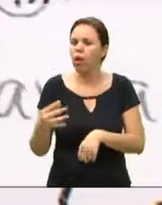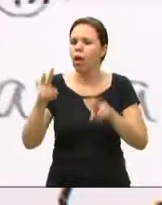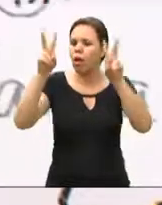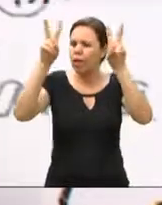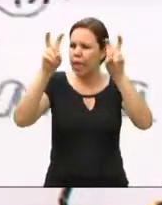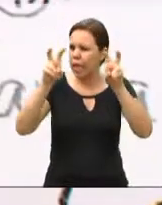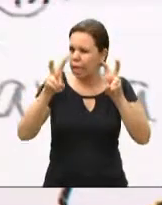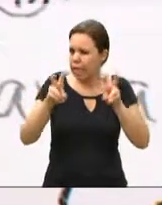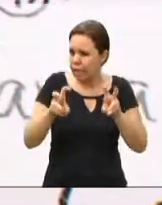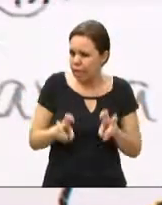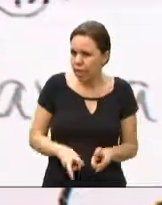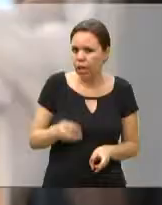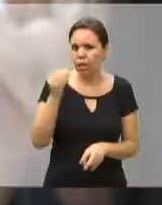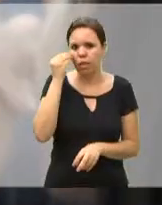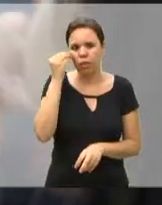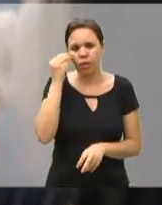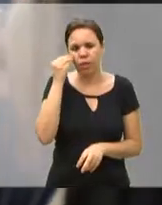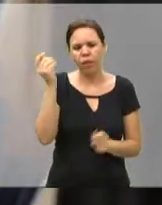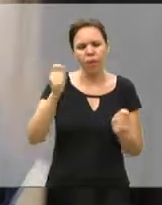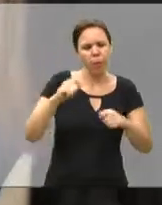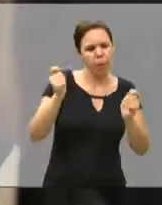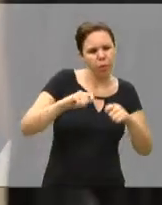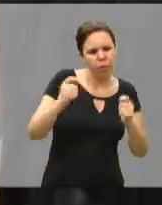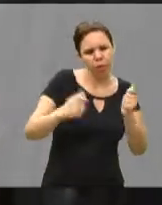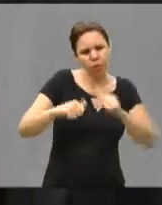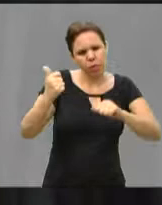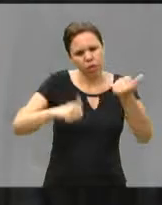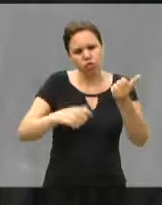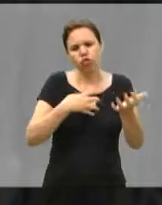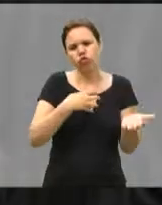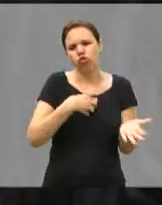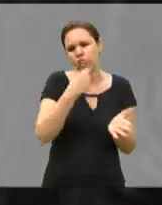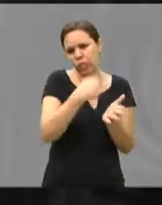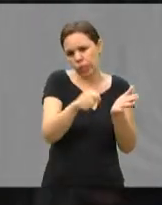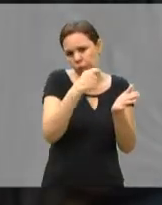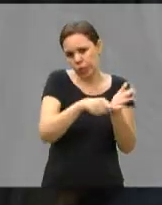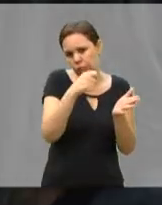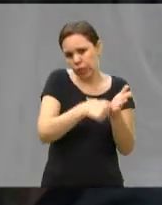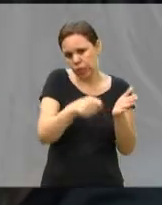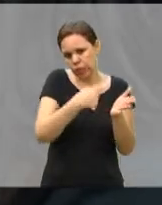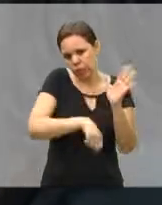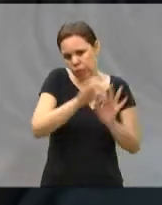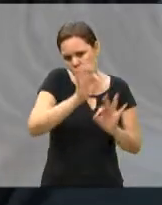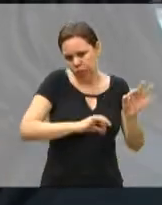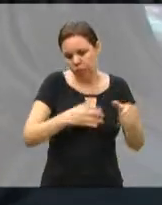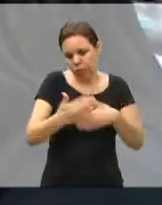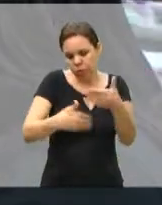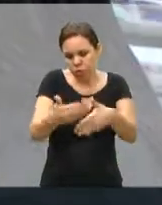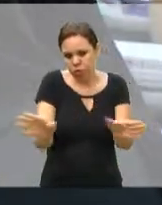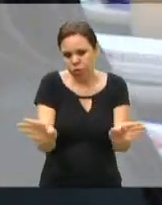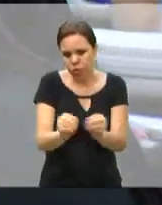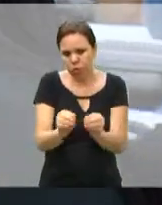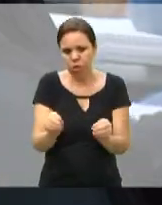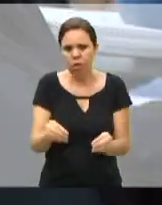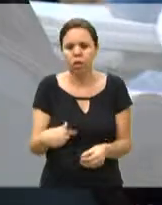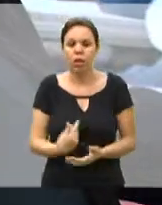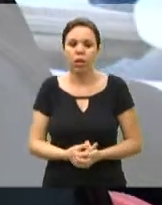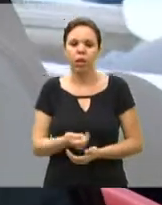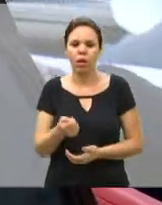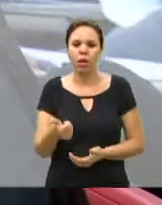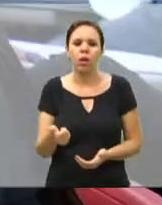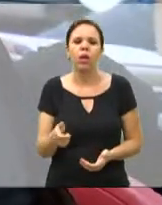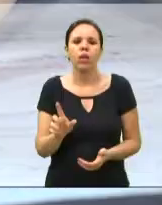temas, testando uma série de possibilidades, a forma de escrever e tudo mais, vai refinando esse processo. Então agora, nessa etapa final,